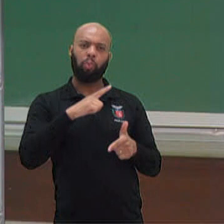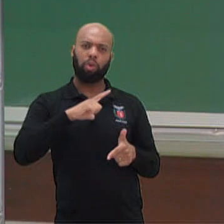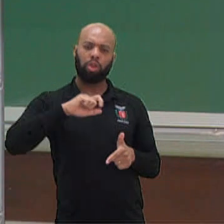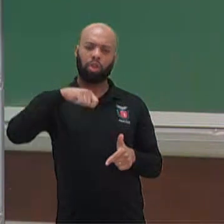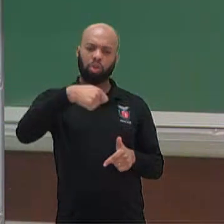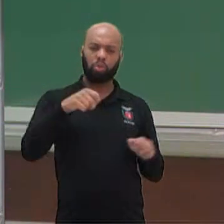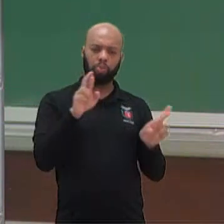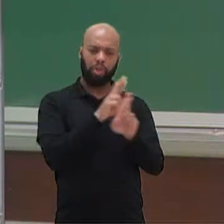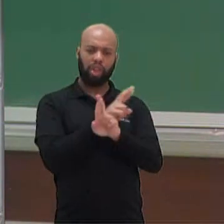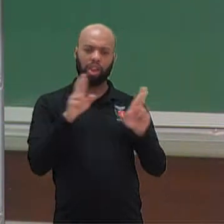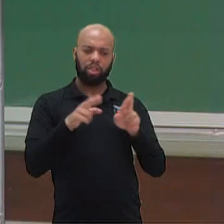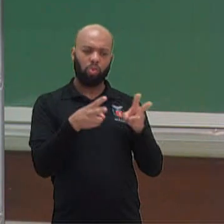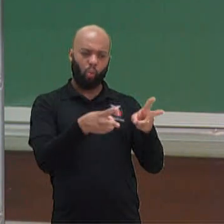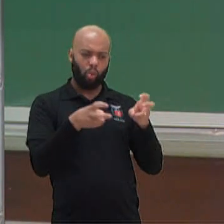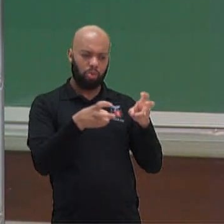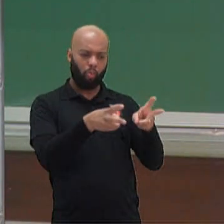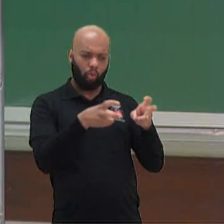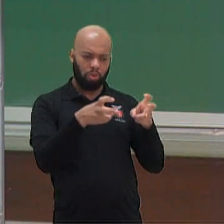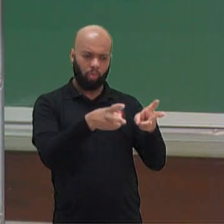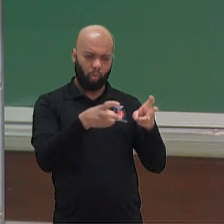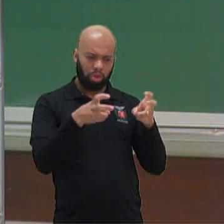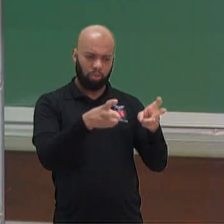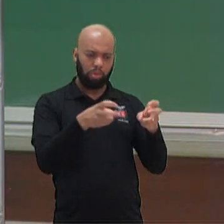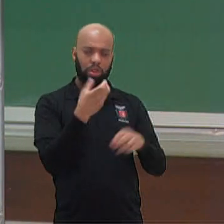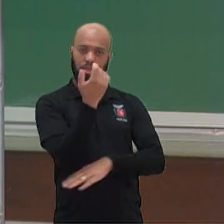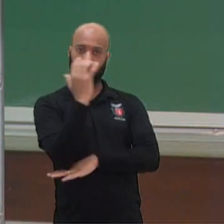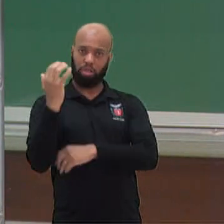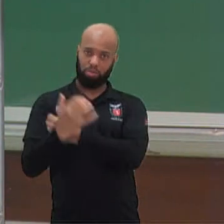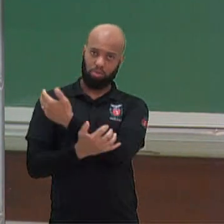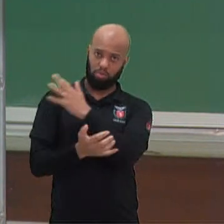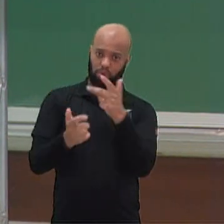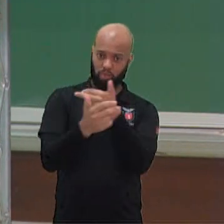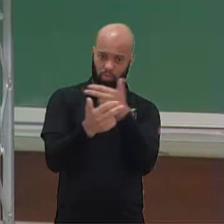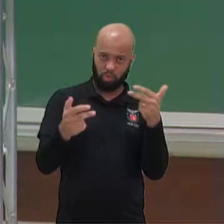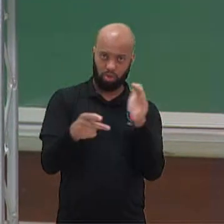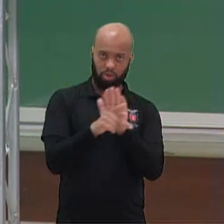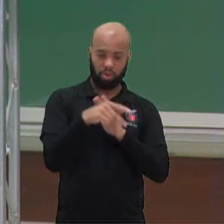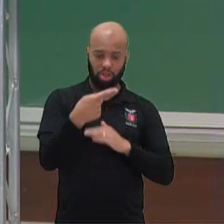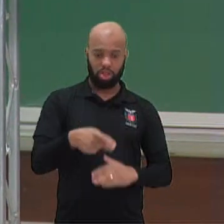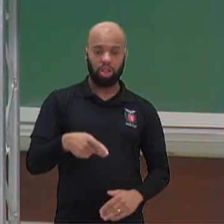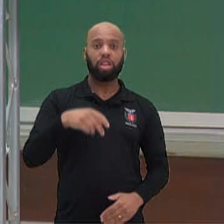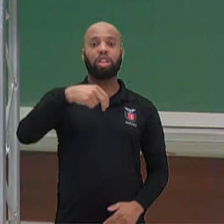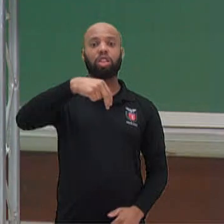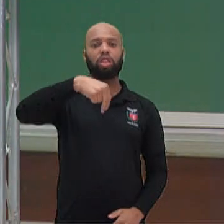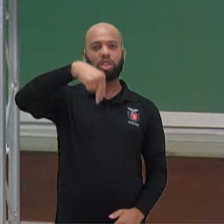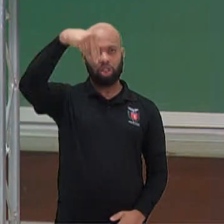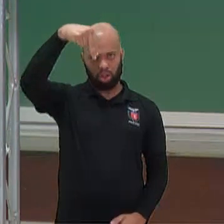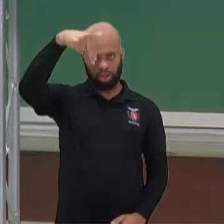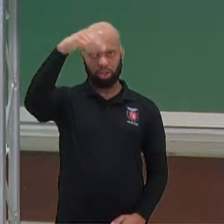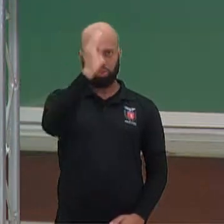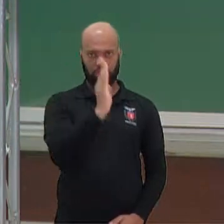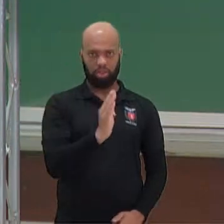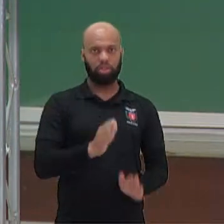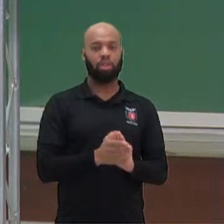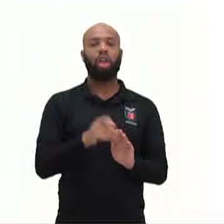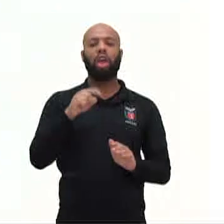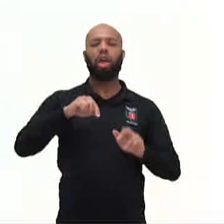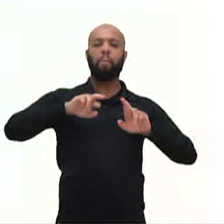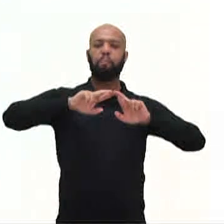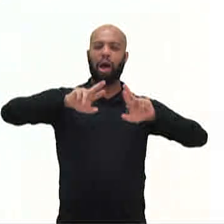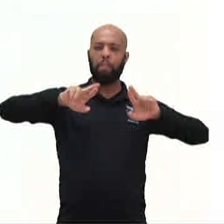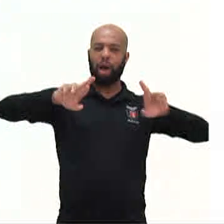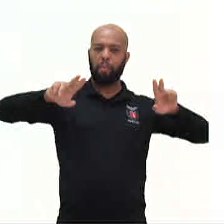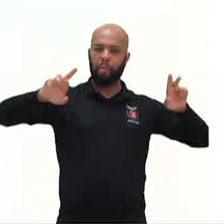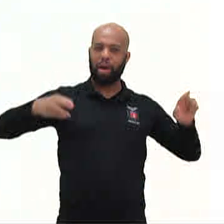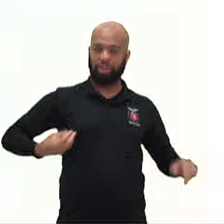extração dos recursos naturais na região norte do Brasil? Então, estão relacionados à grande biodiversidade da região